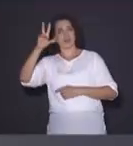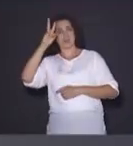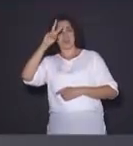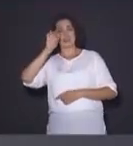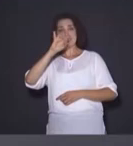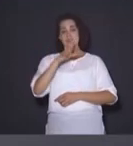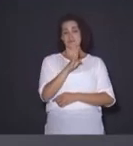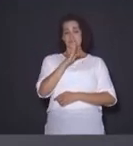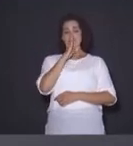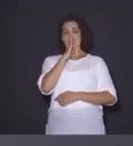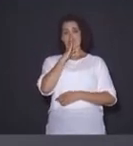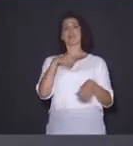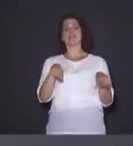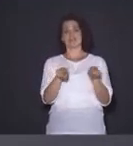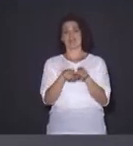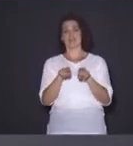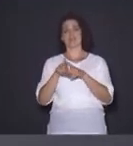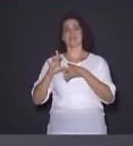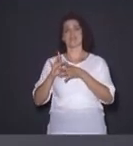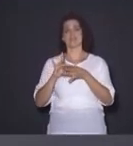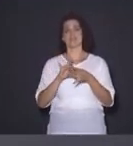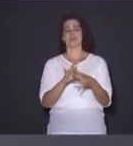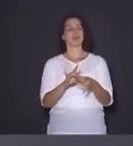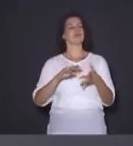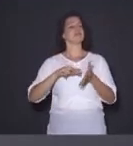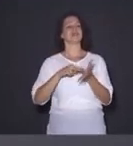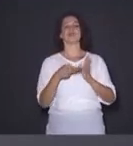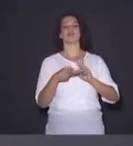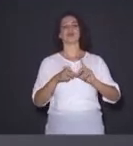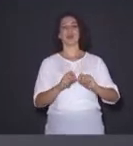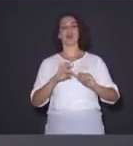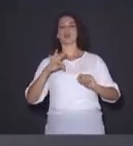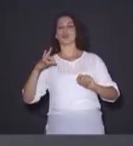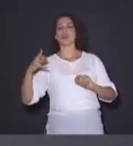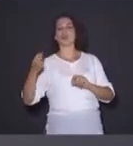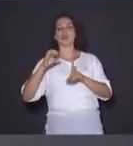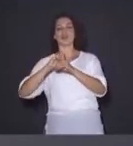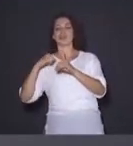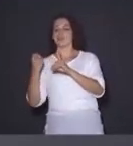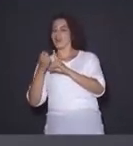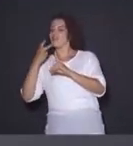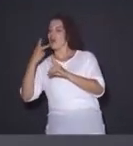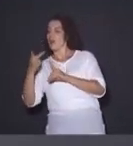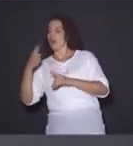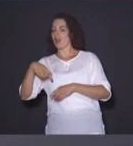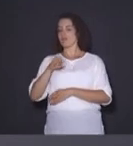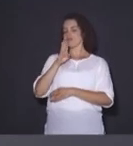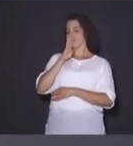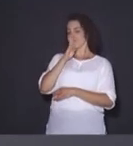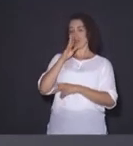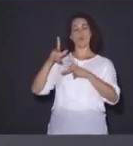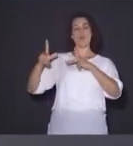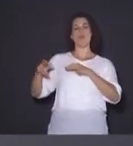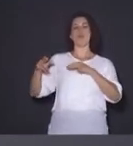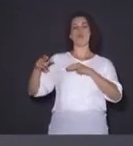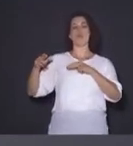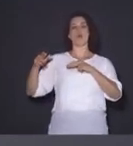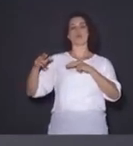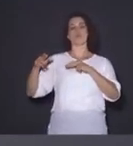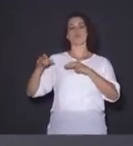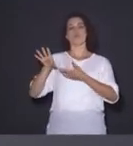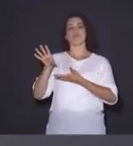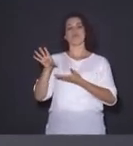nada e se você não disser nada você está reafirmando o tudo que a nossa sociedade diz tudo do estado ficou tudo da sociedade